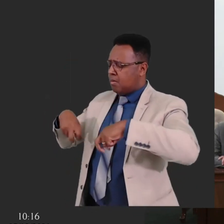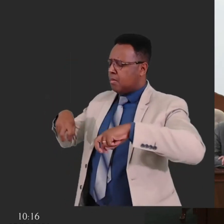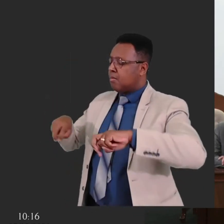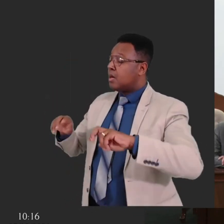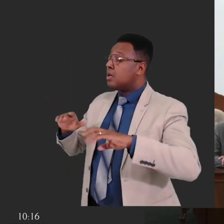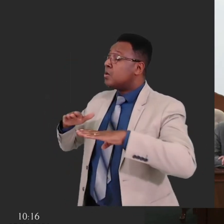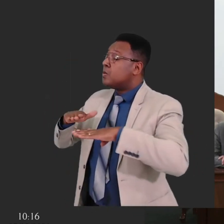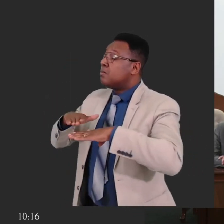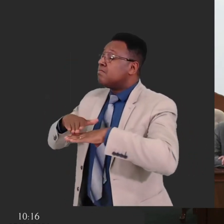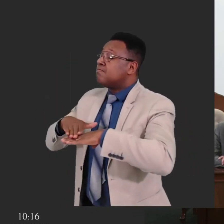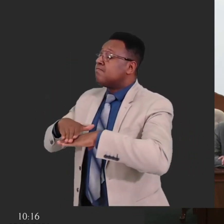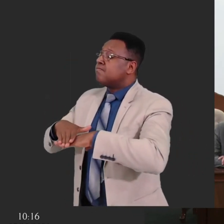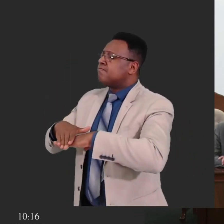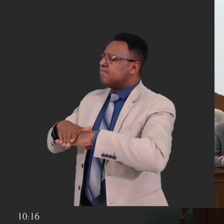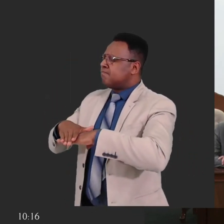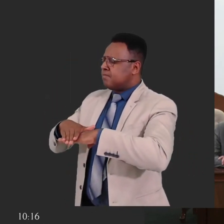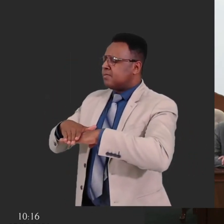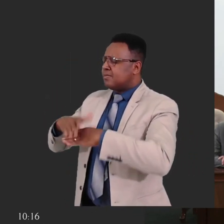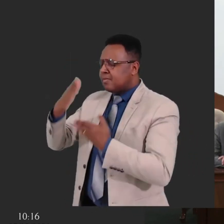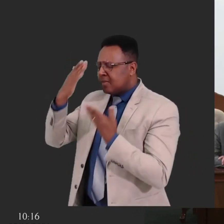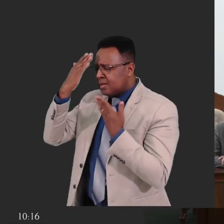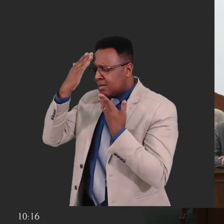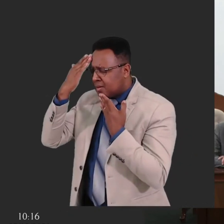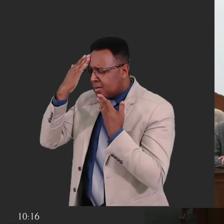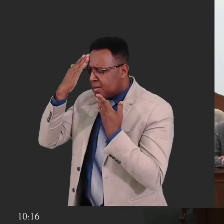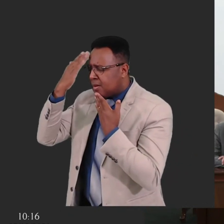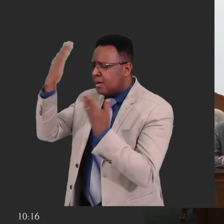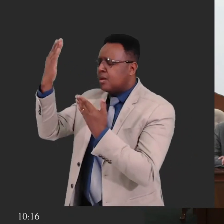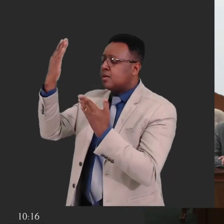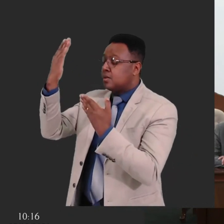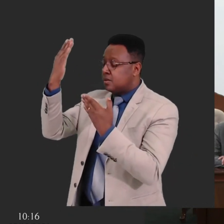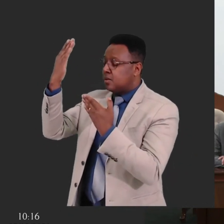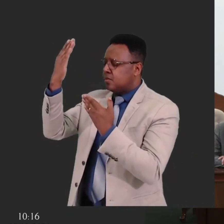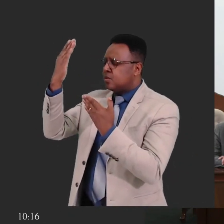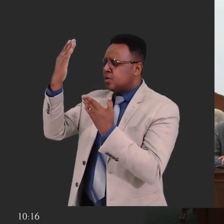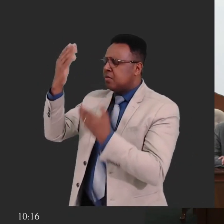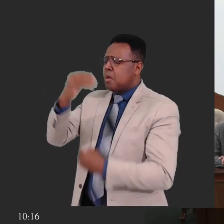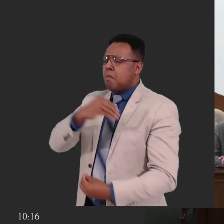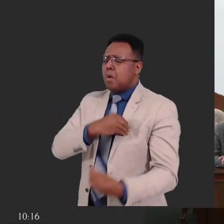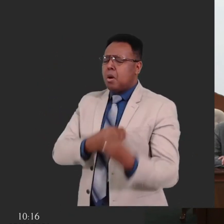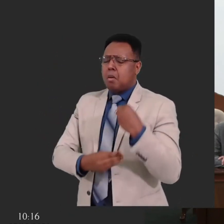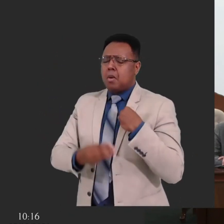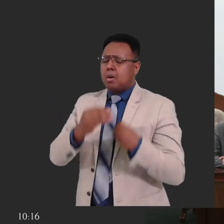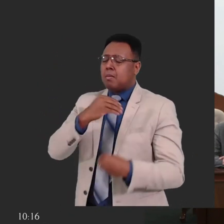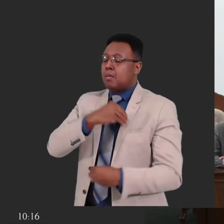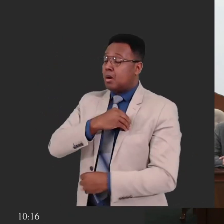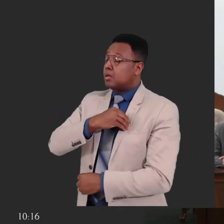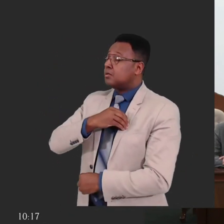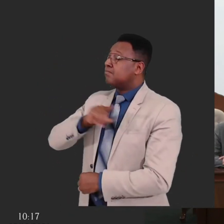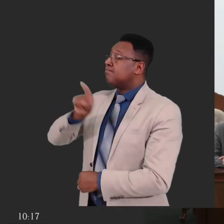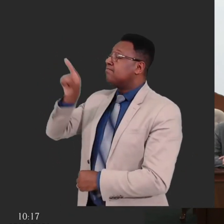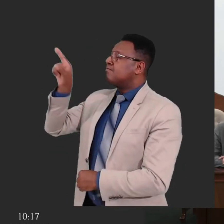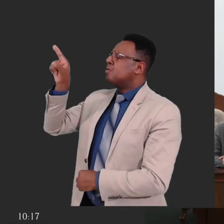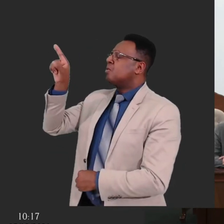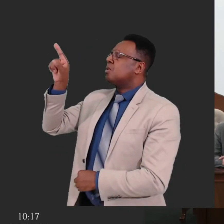Te agradecemos pelo perdão de nossos pecados e a vida eterna, se formos fiéis,